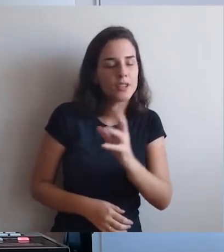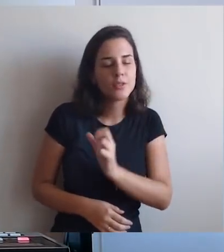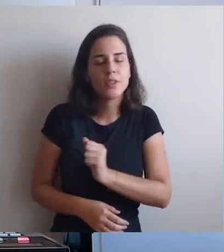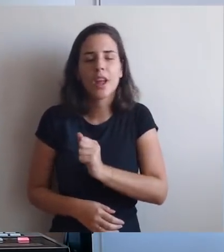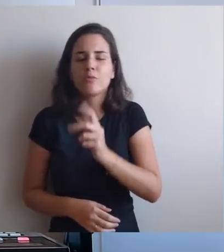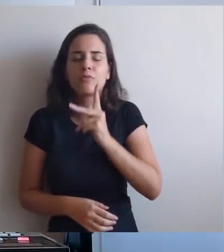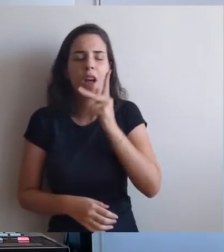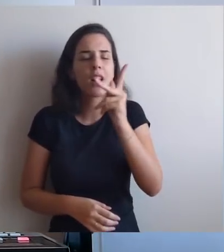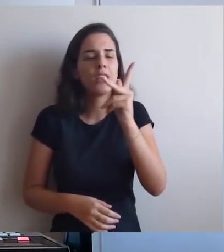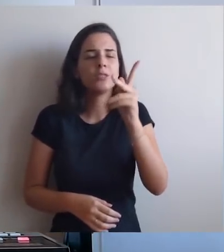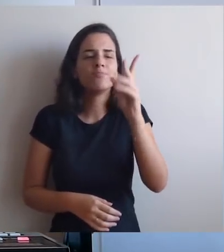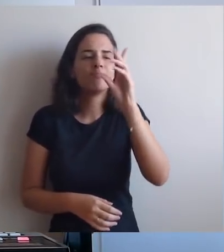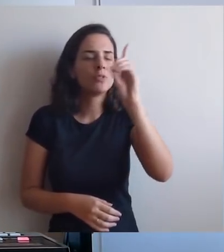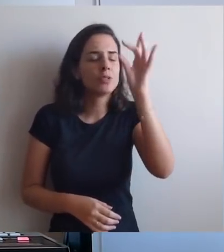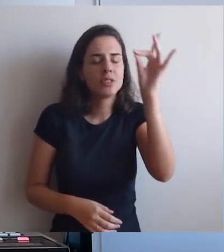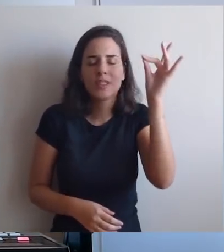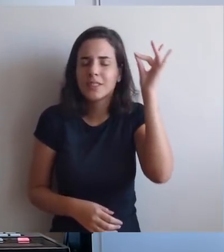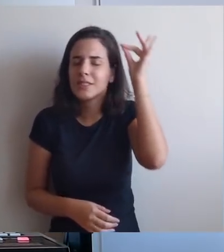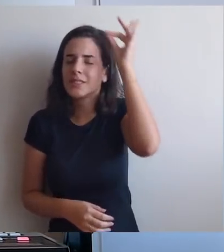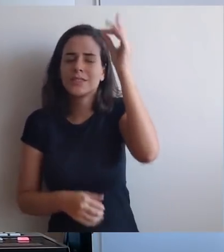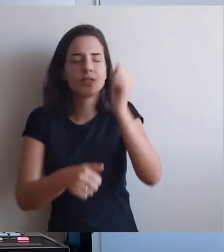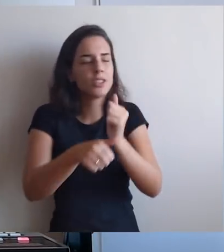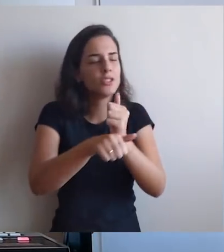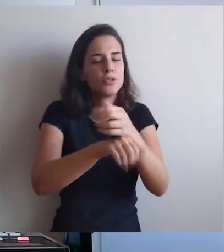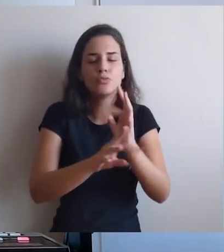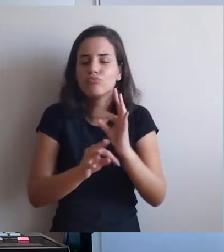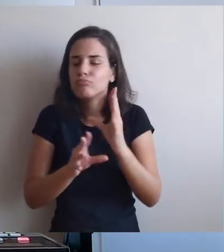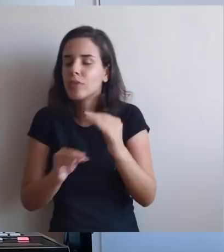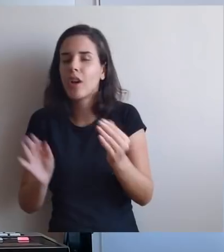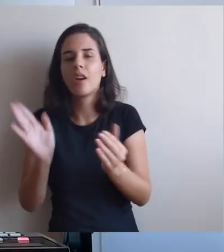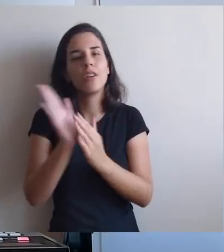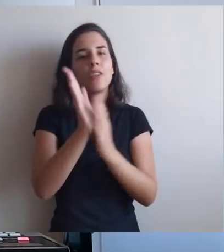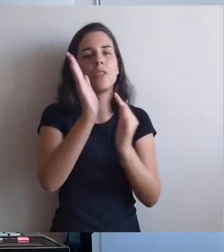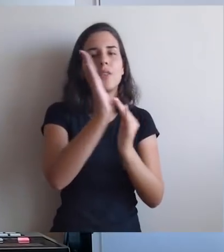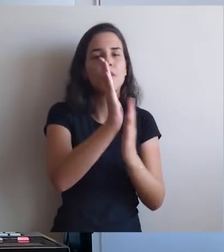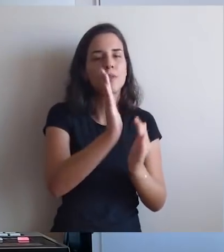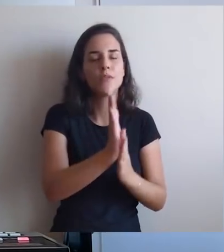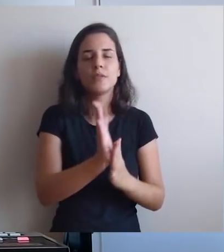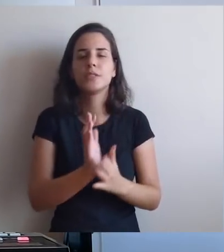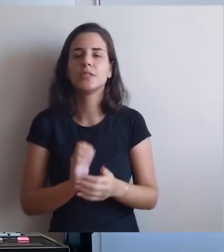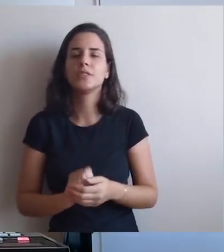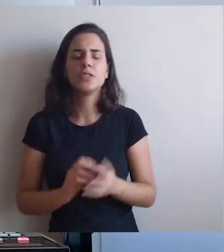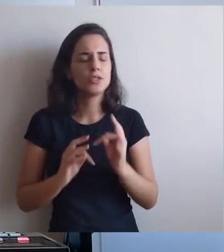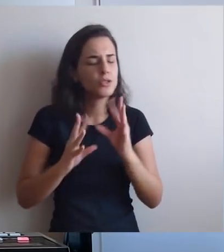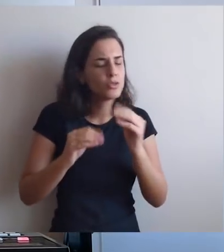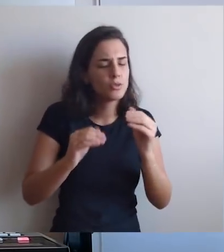Queremos te adorar, Senhor, dizer que Tu és santo, Tu és digno de todo louvor,